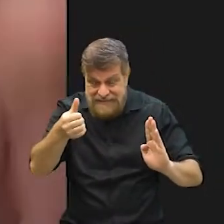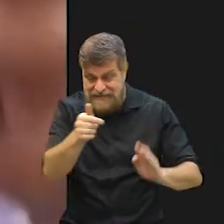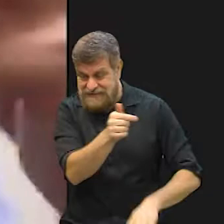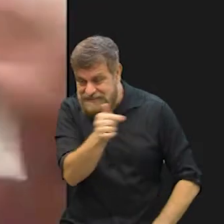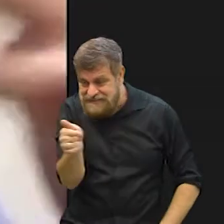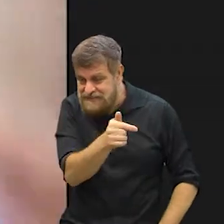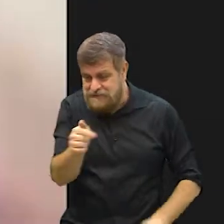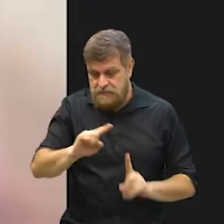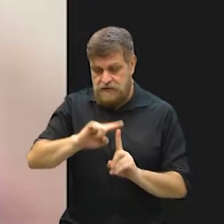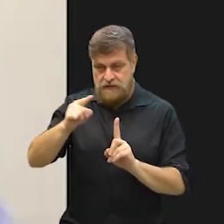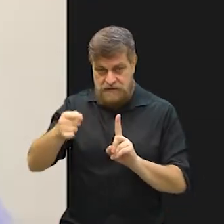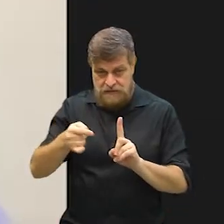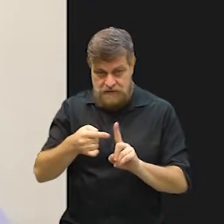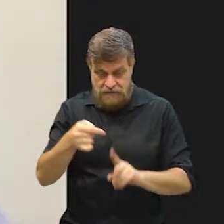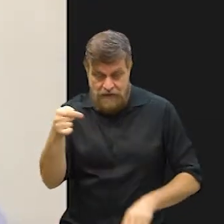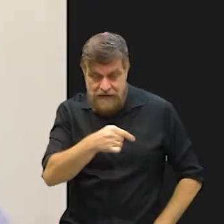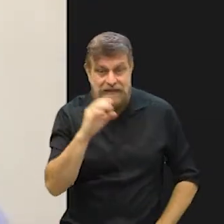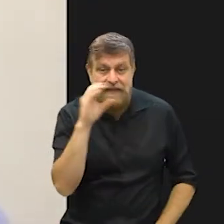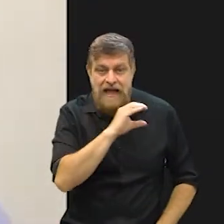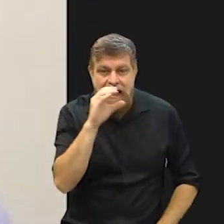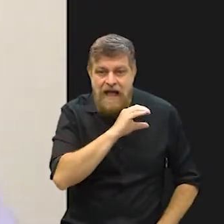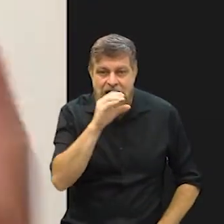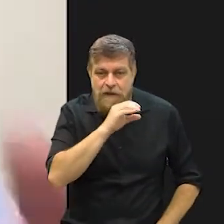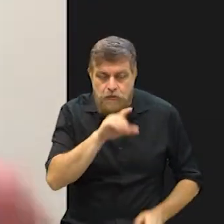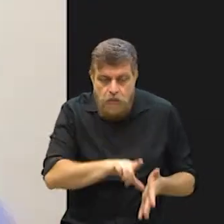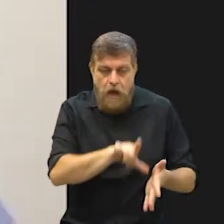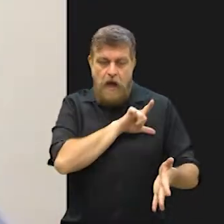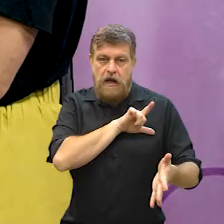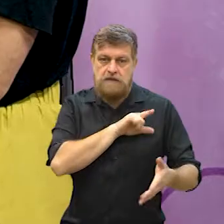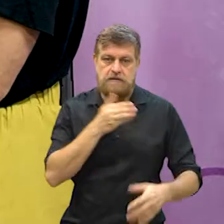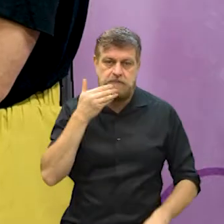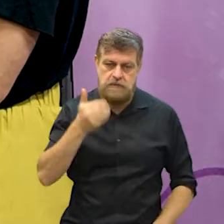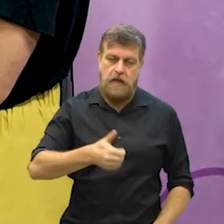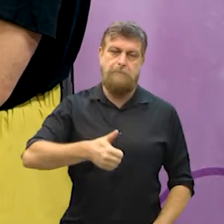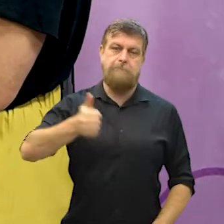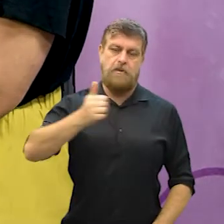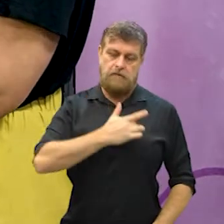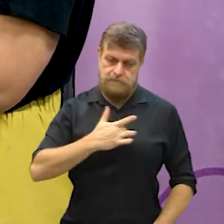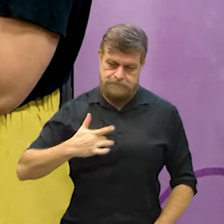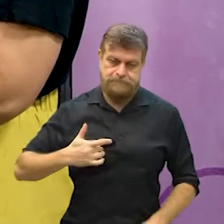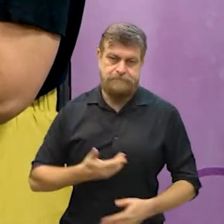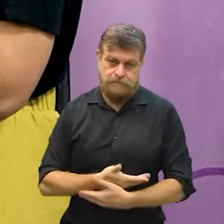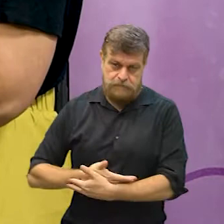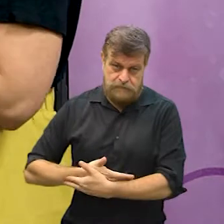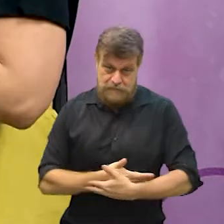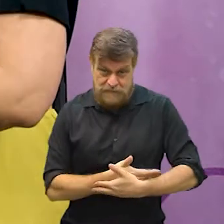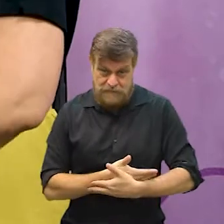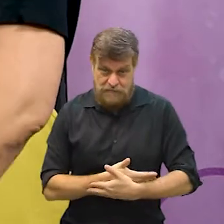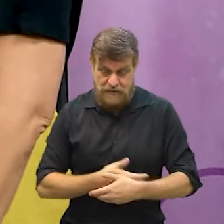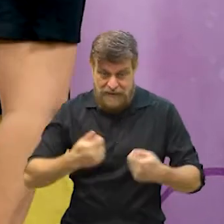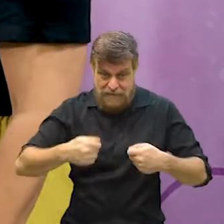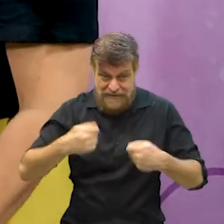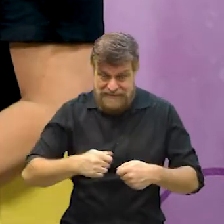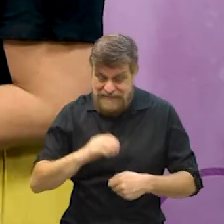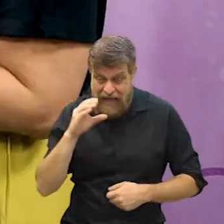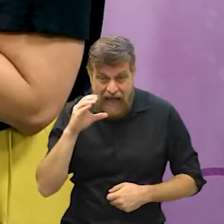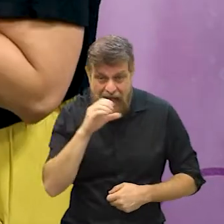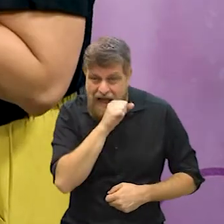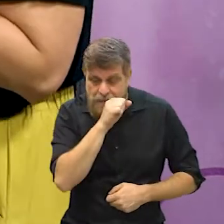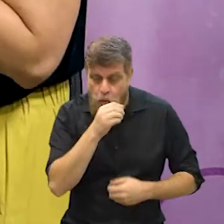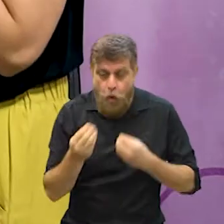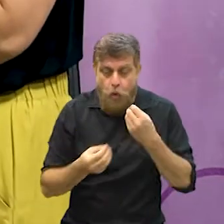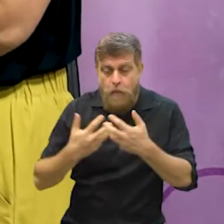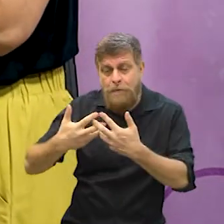período, quanto mais cedo isso for feito, melhor para o bebê. Eu tenho que perguntar, o quanto antes melhor, doutor? Como